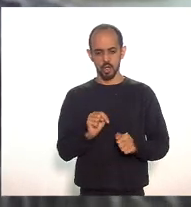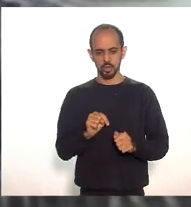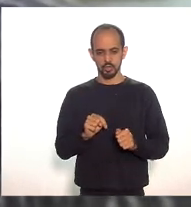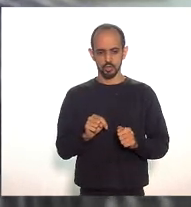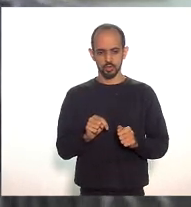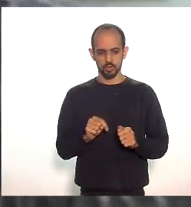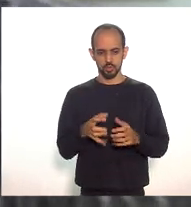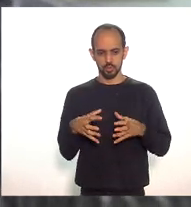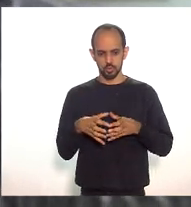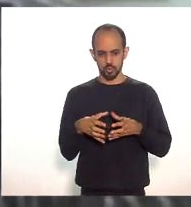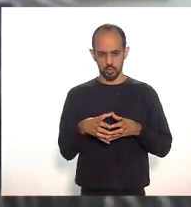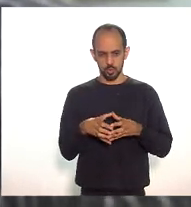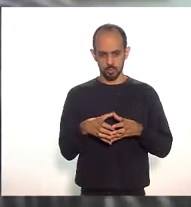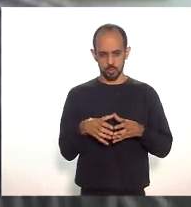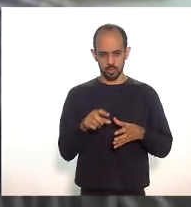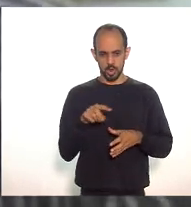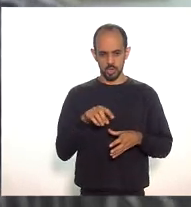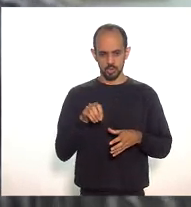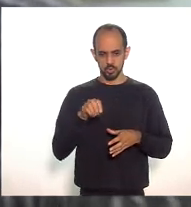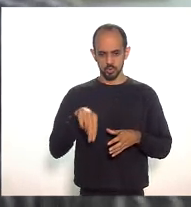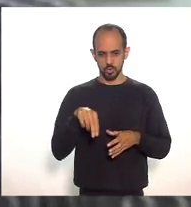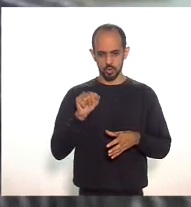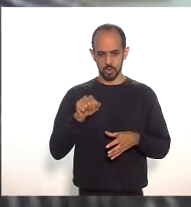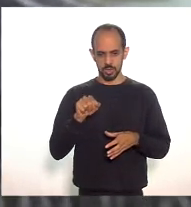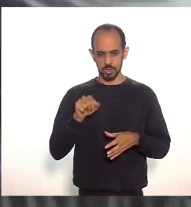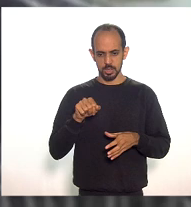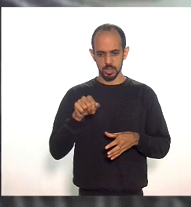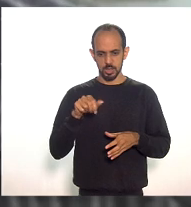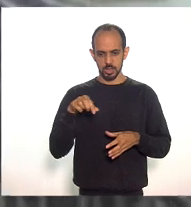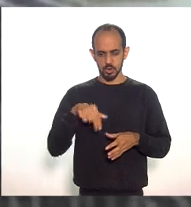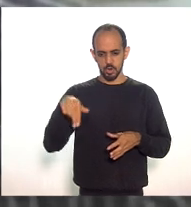ou seja precisamente Madureira